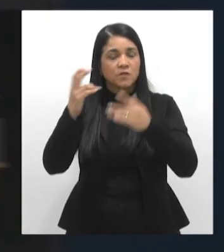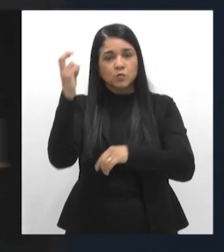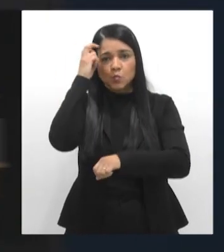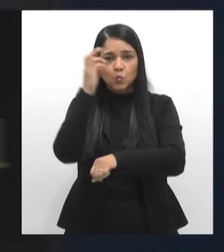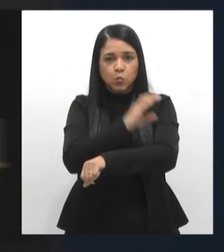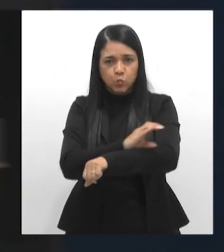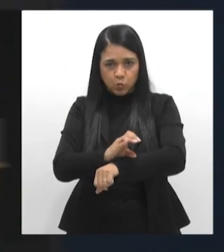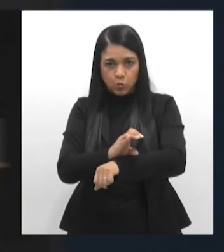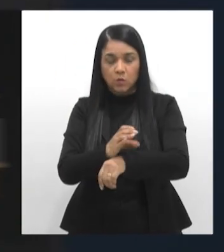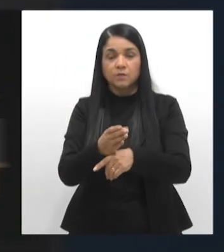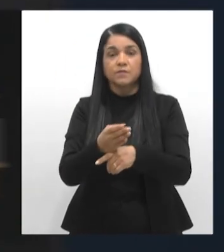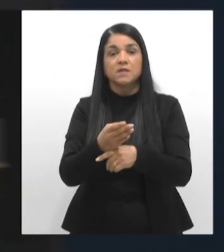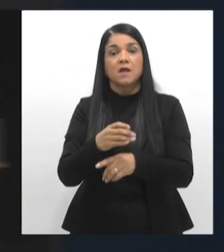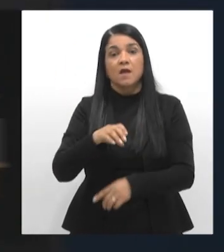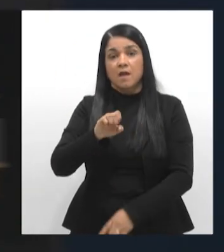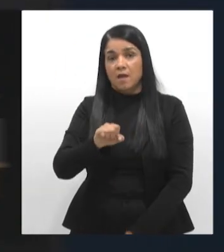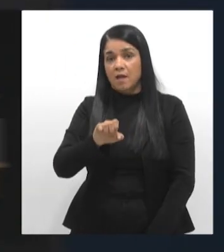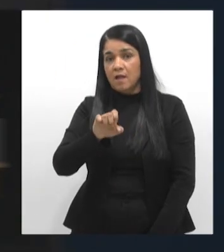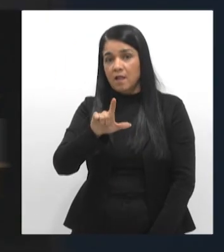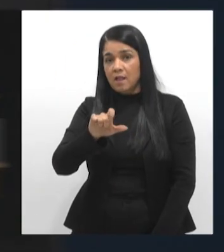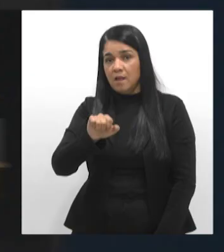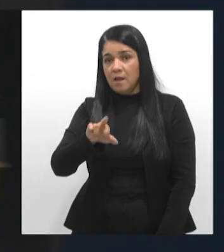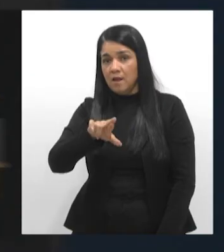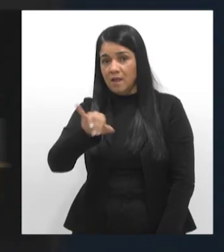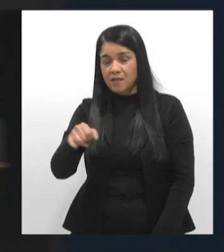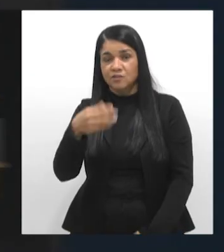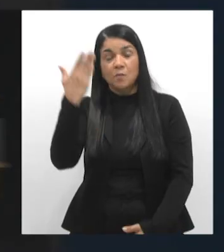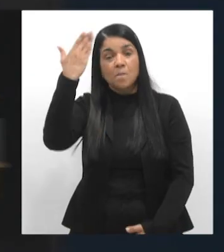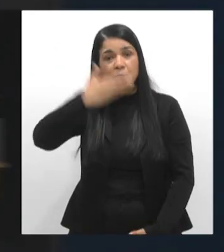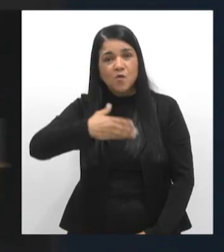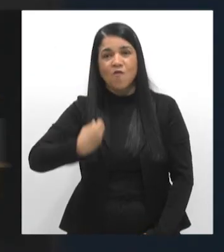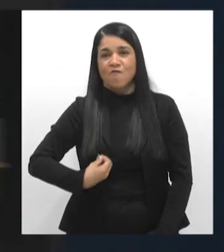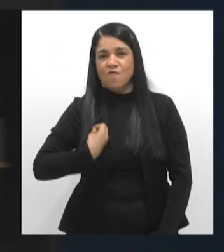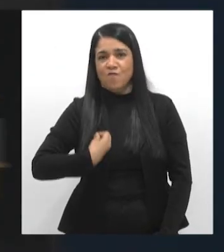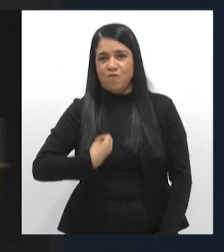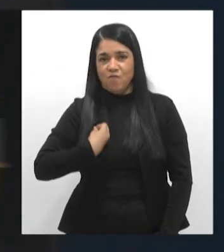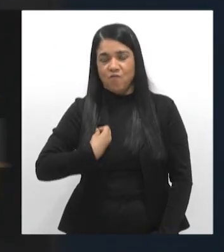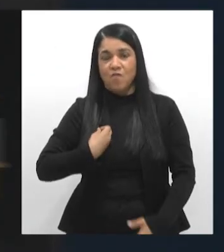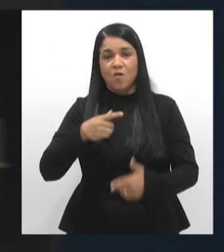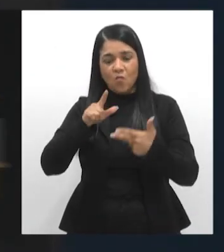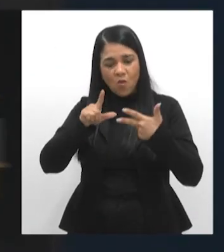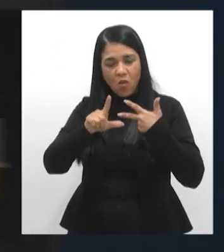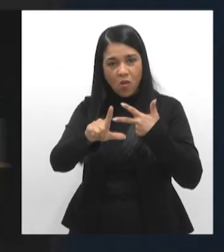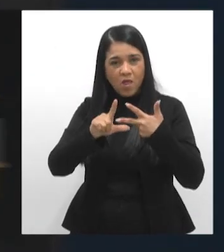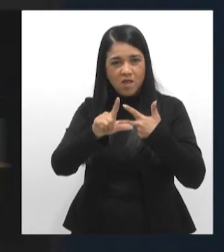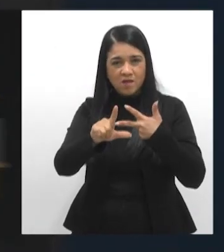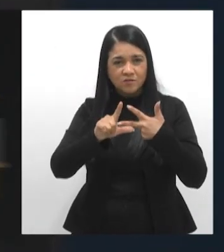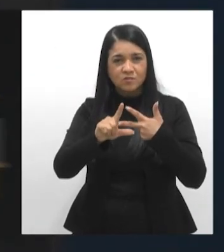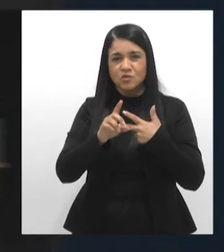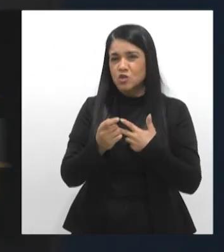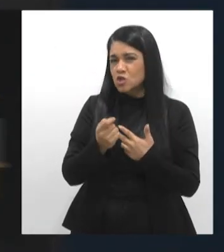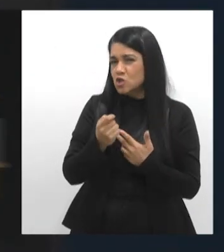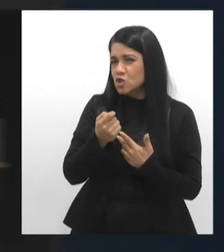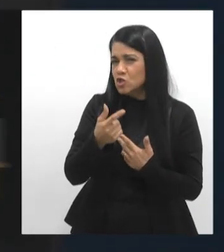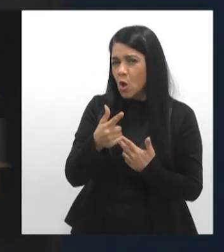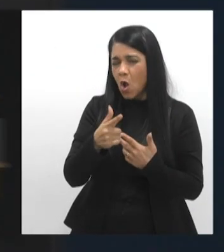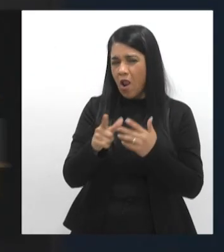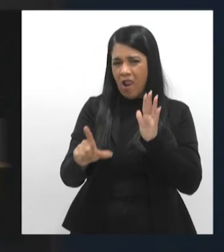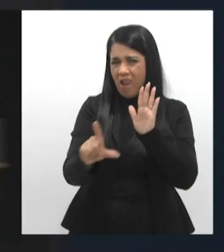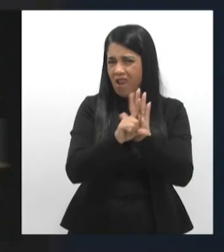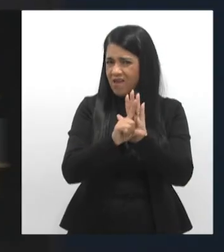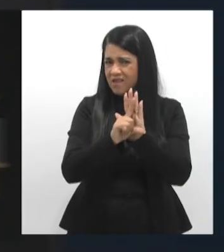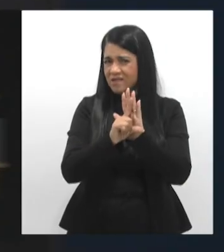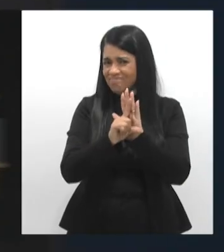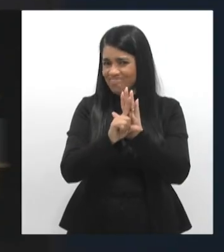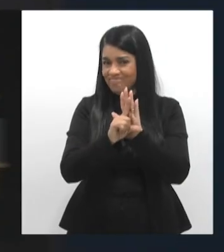culturais. A ELERJ é a prova viva de que o Legislativo não é apenas lugar de leis,